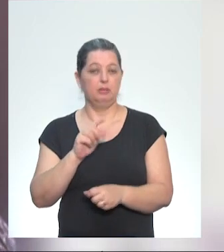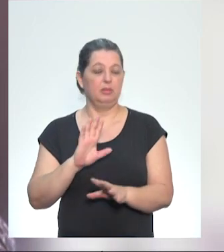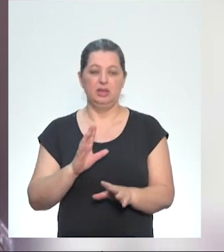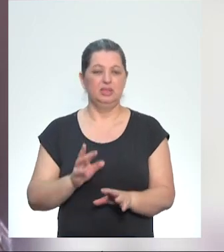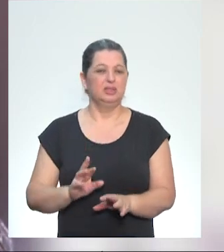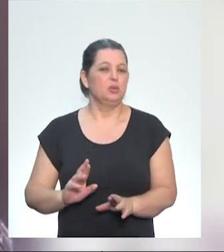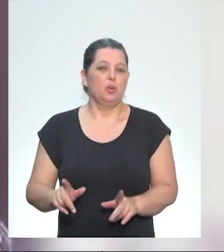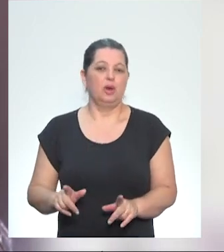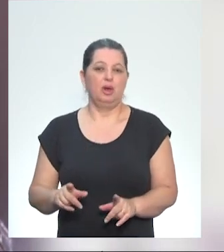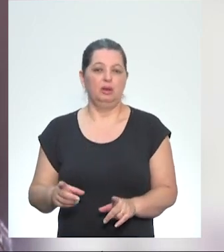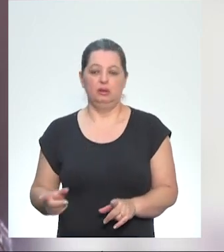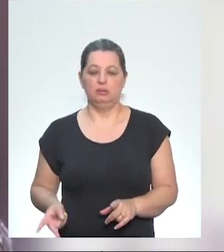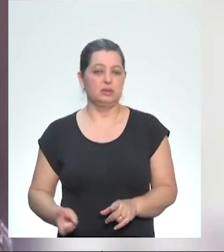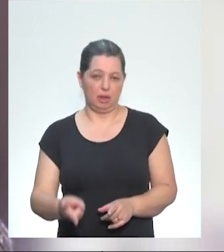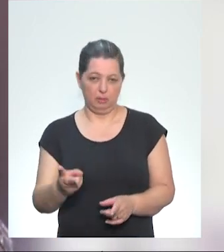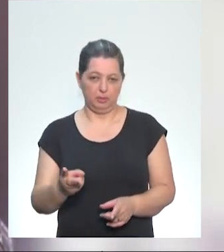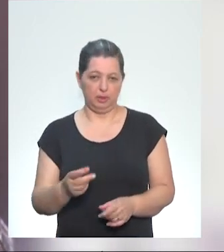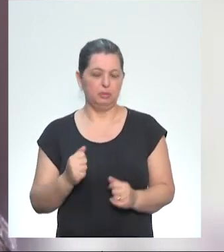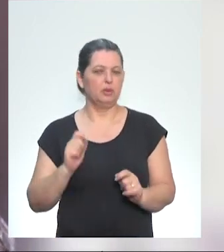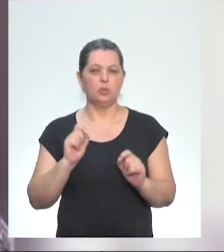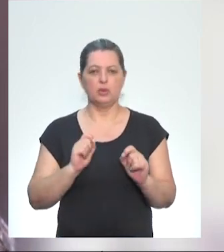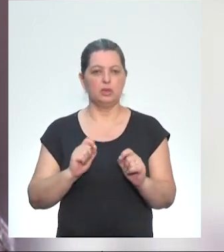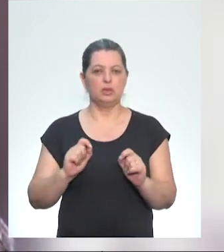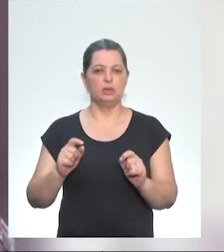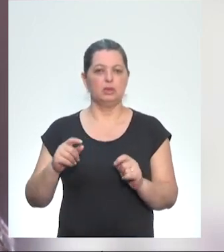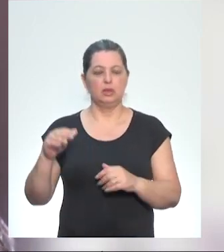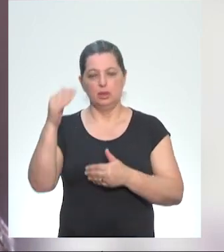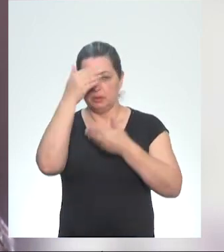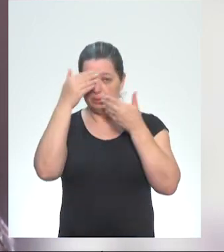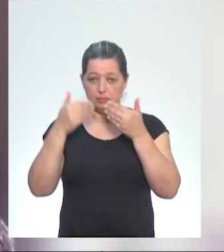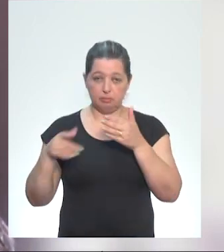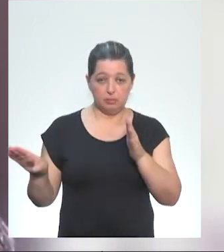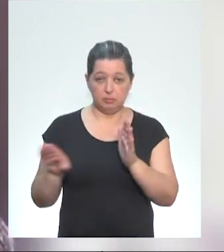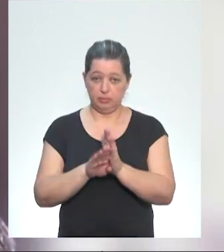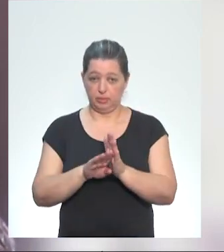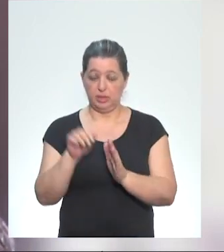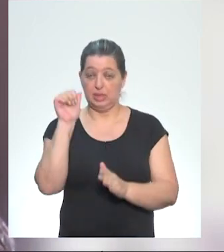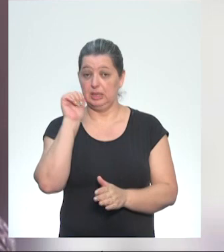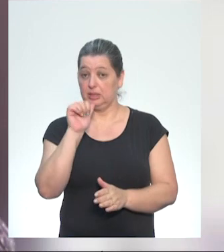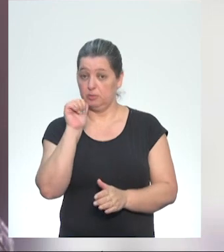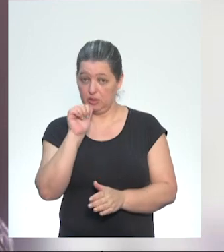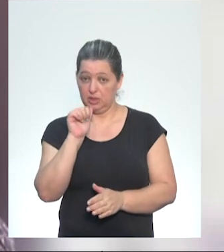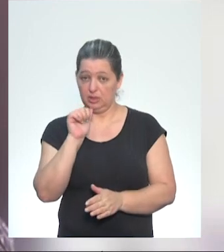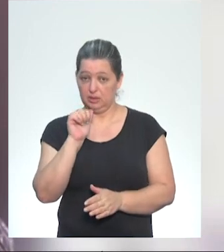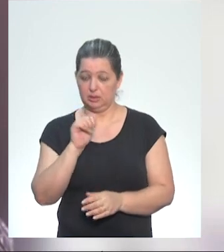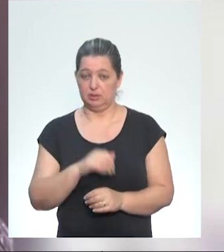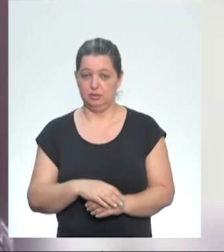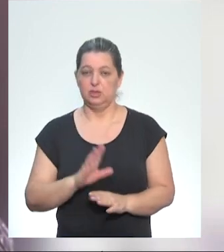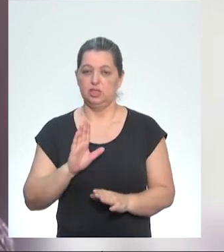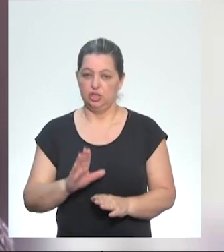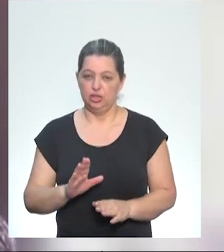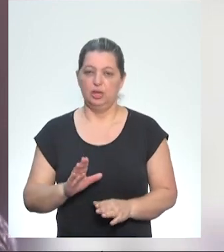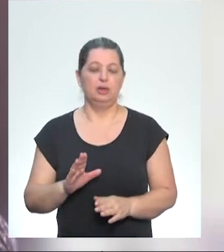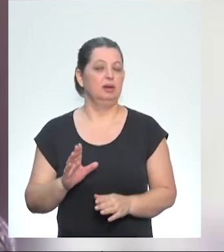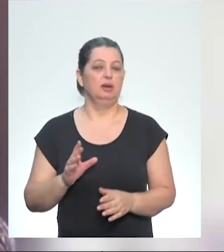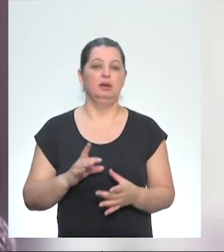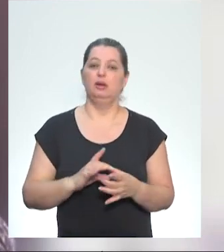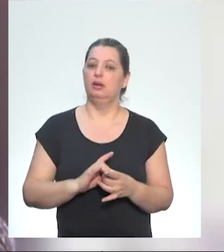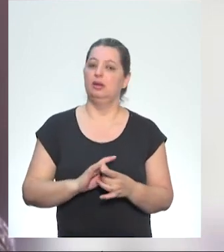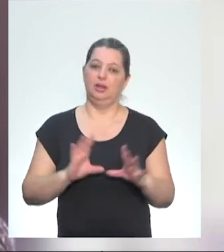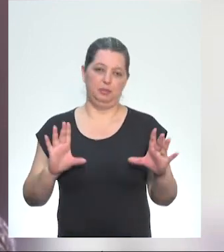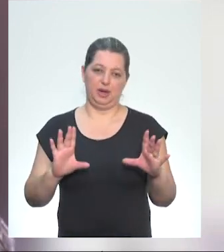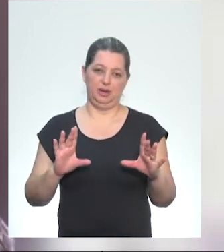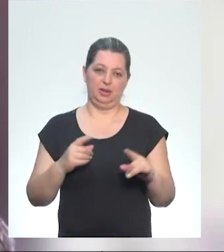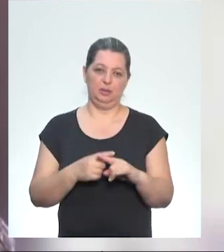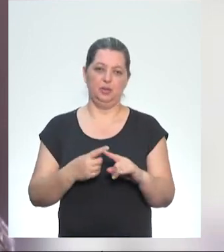a entrada dos árabes, o que muda, né? Quando as mulheres eram concubinas, elas já deixavam de ser escravizadas. Tinha muito essa